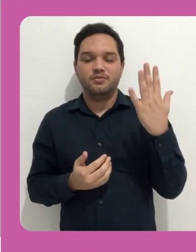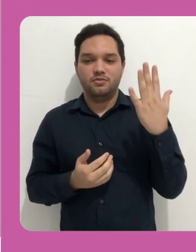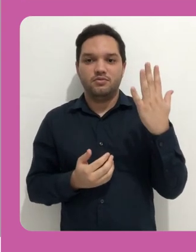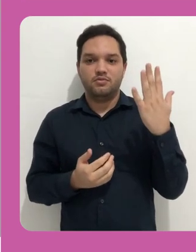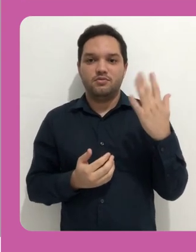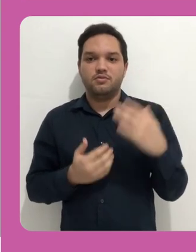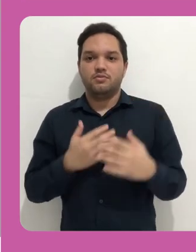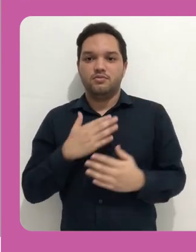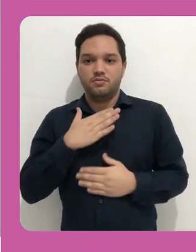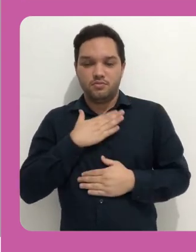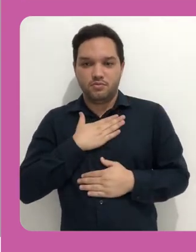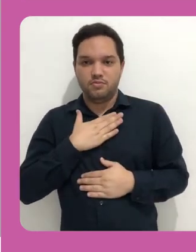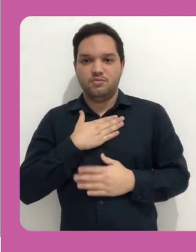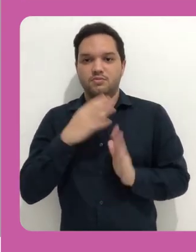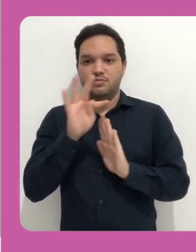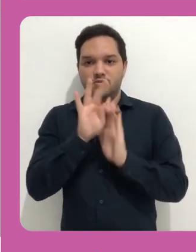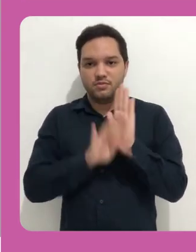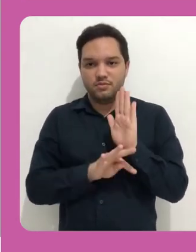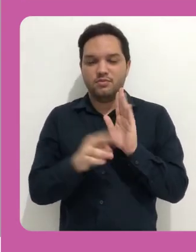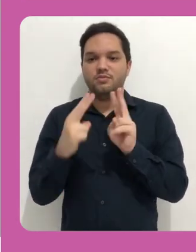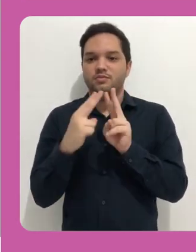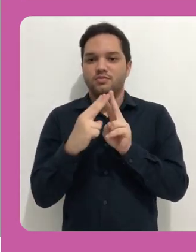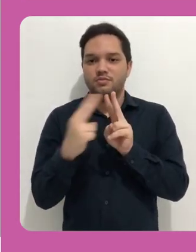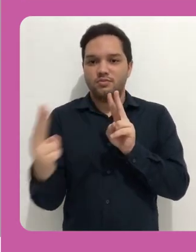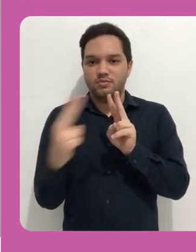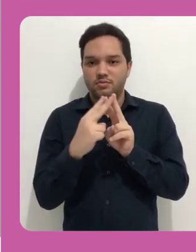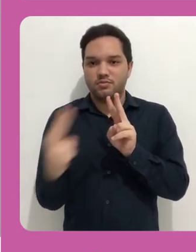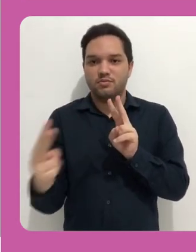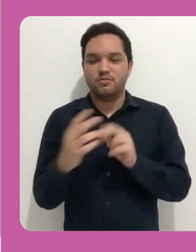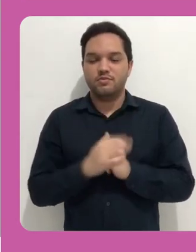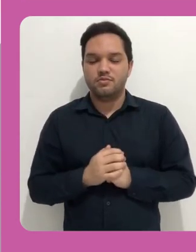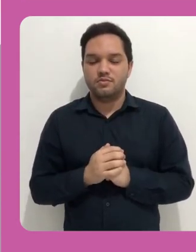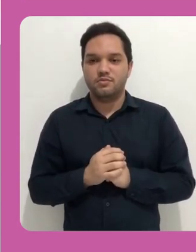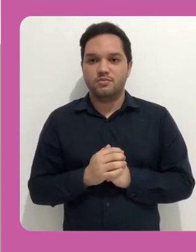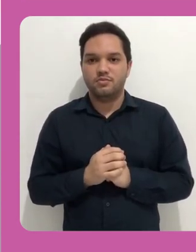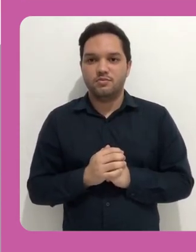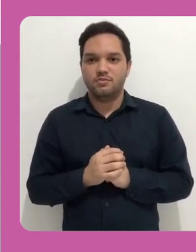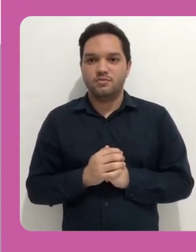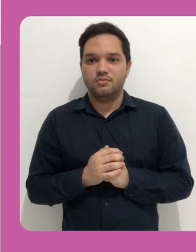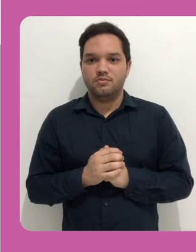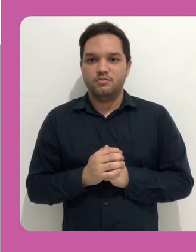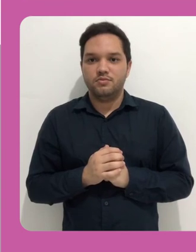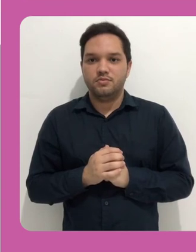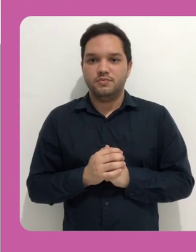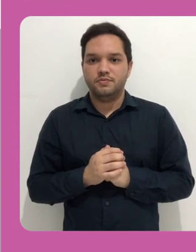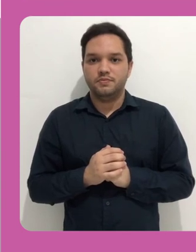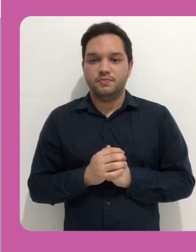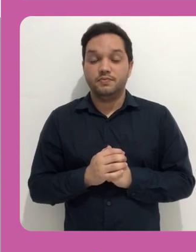aparecer meu texto online.